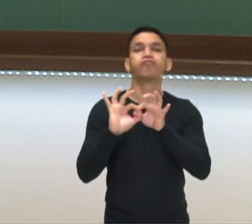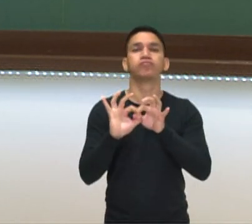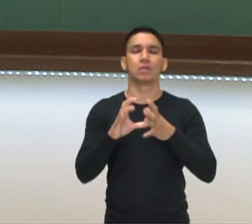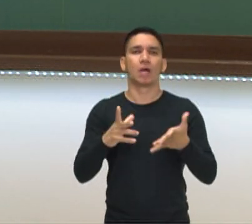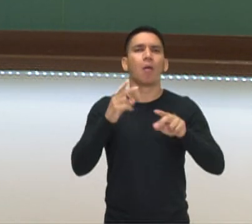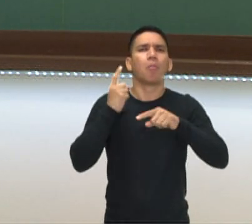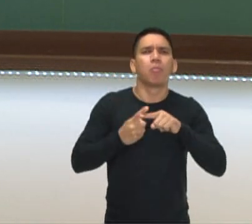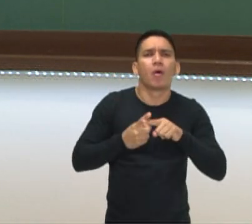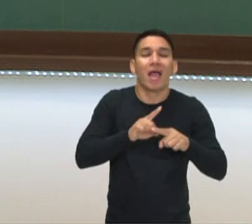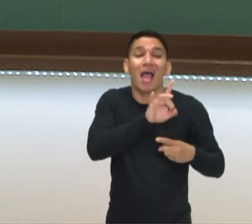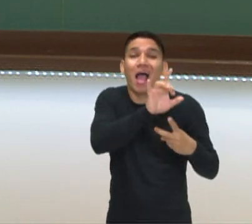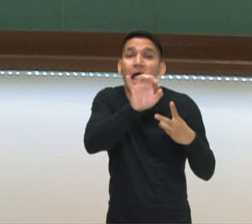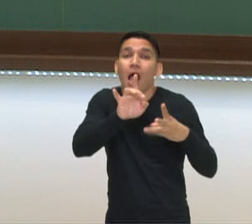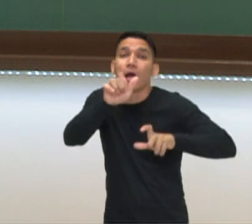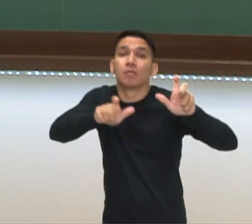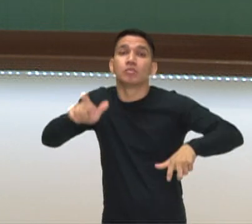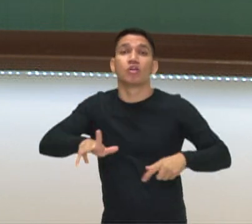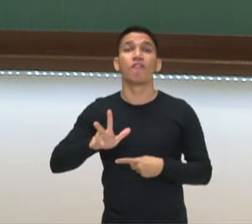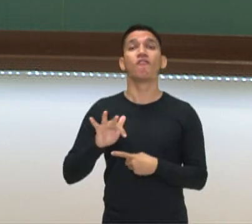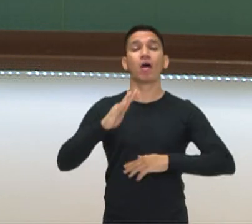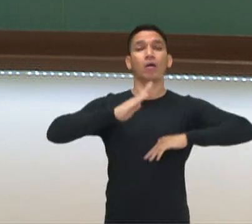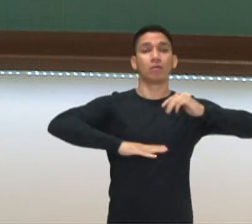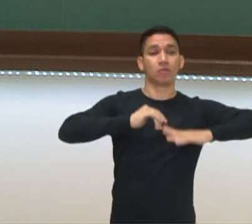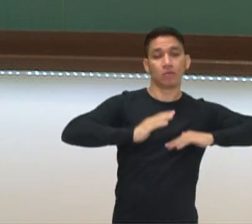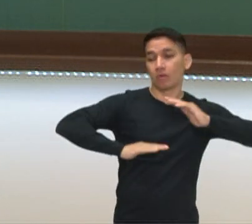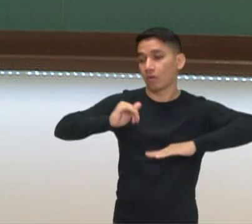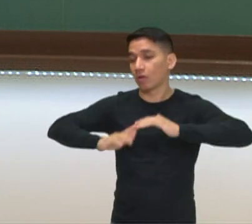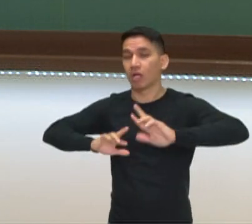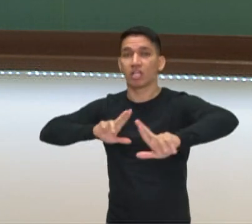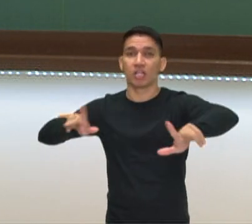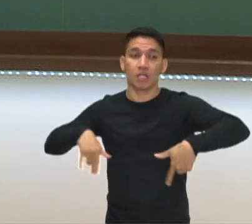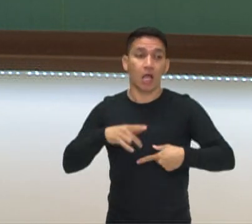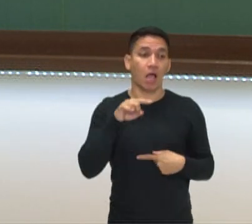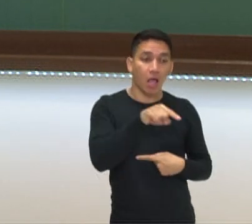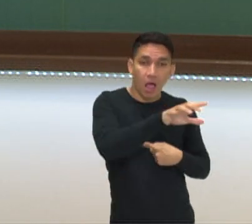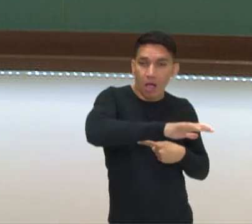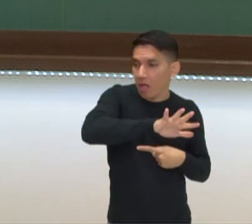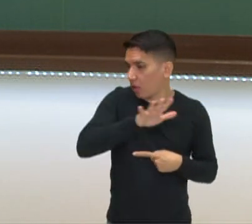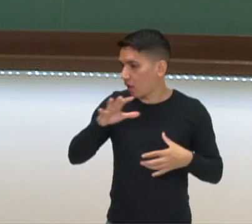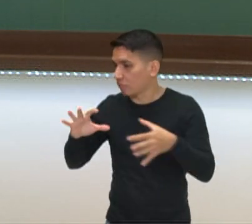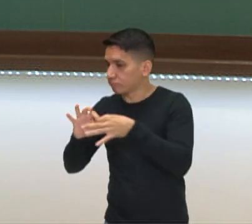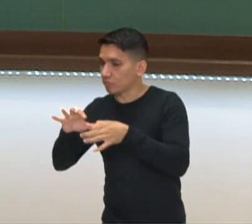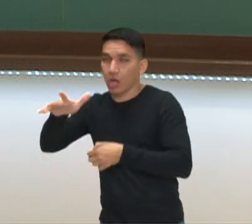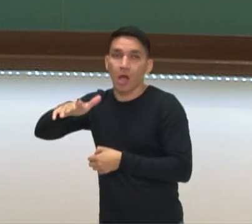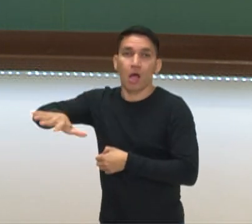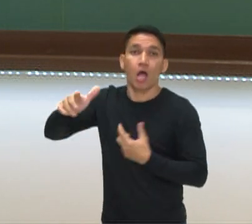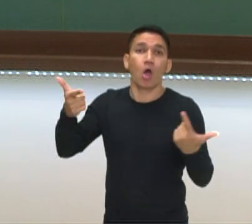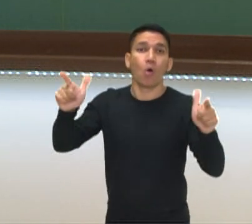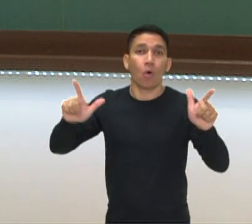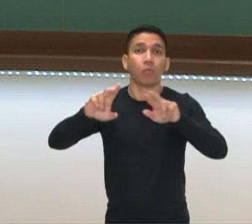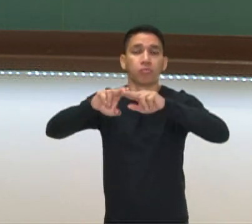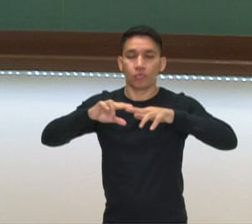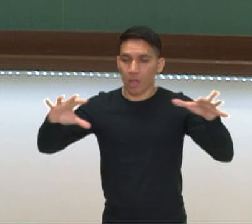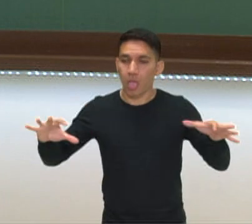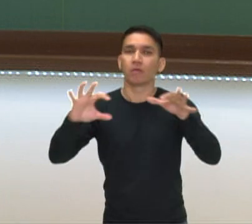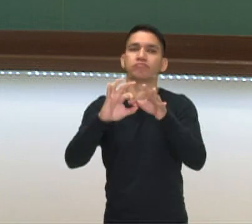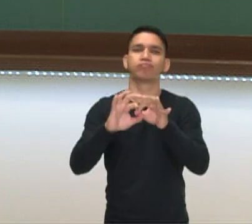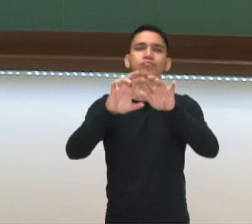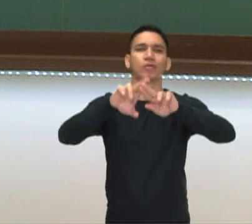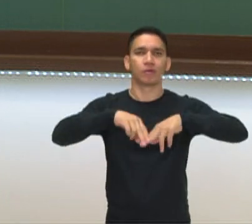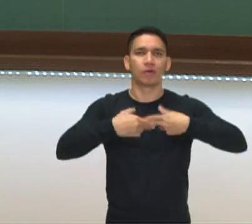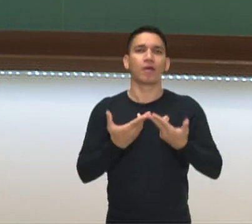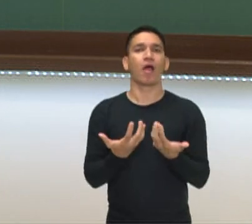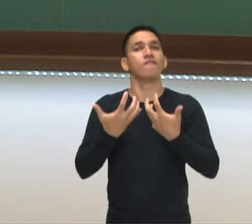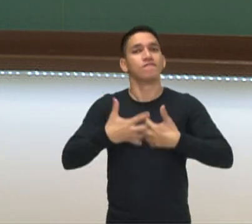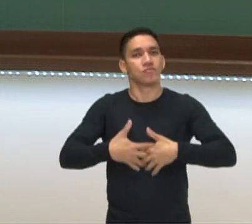porque cada pessoa vai ter a sua profissão e um trabalho vai sendo interligado ao outro, até que a gente chegue a essa coesão, as coisas